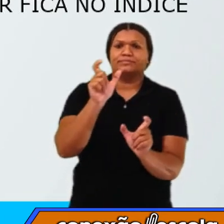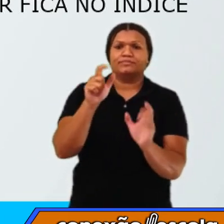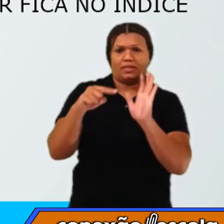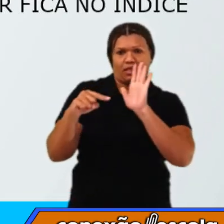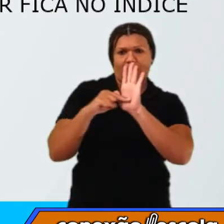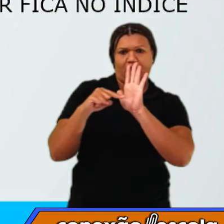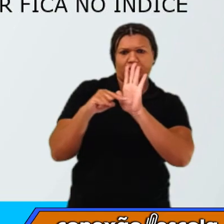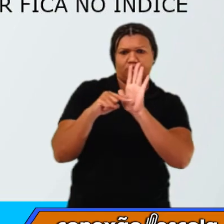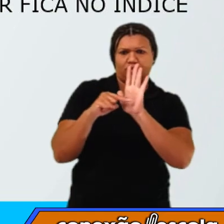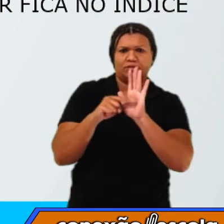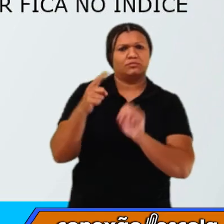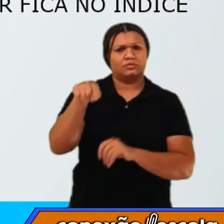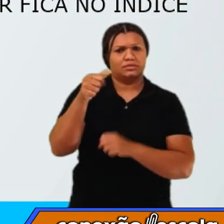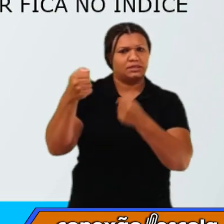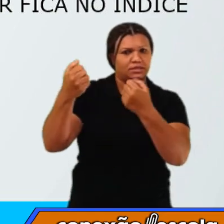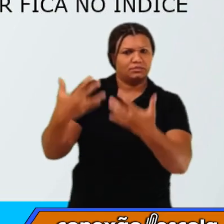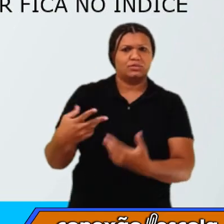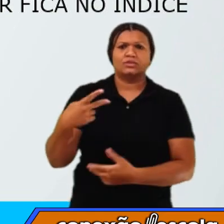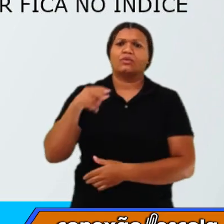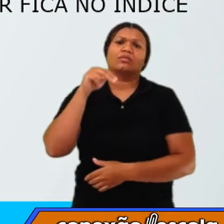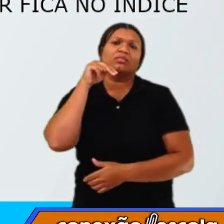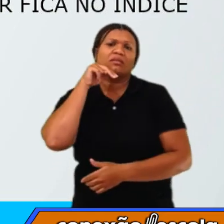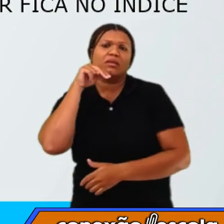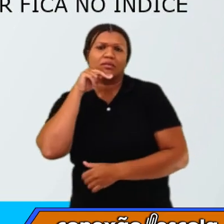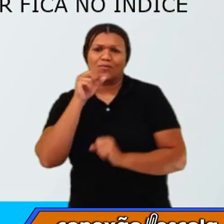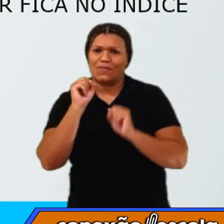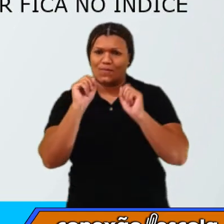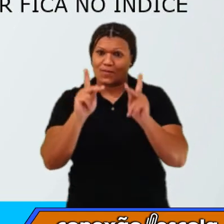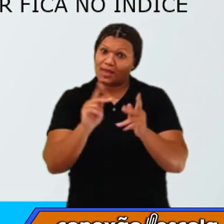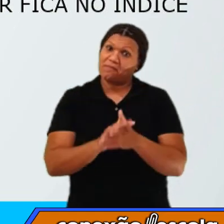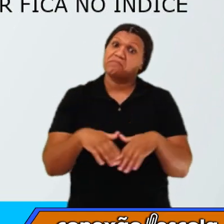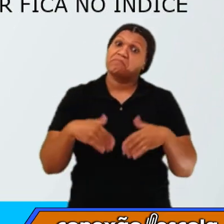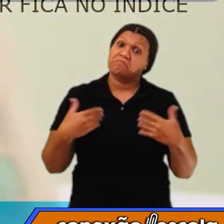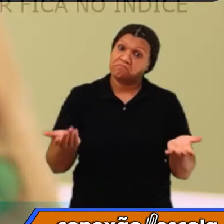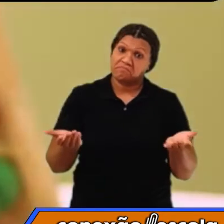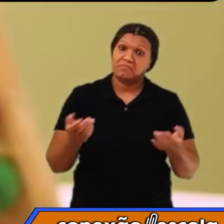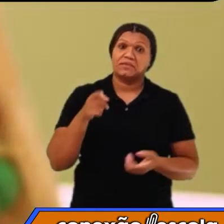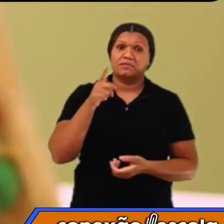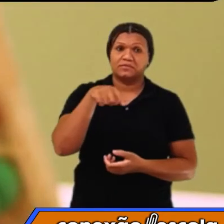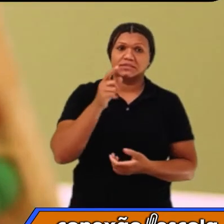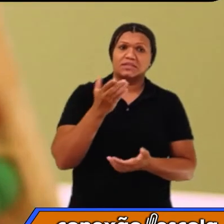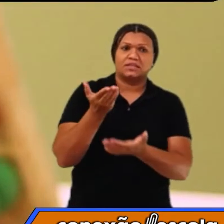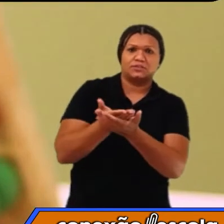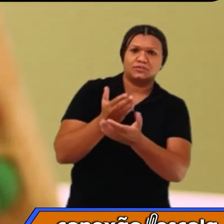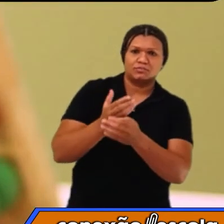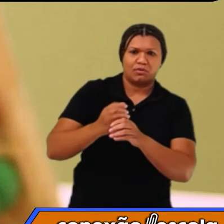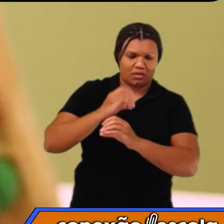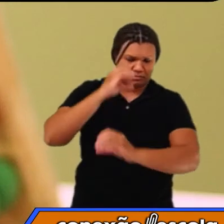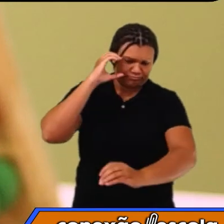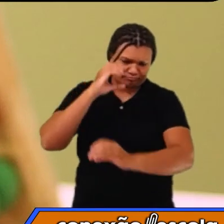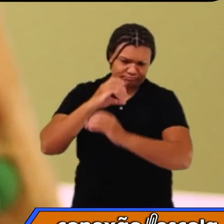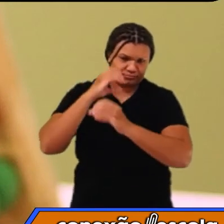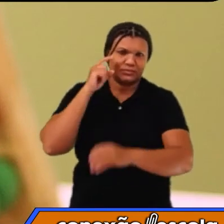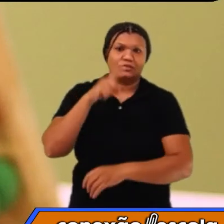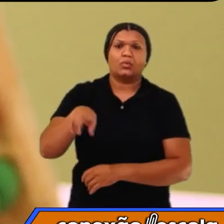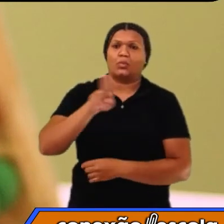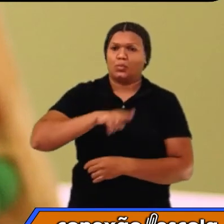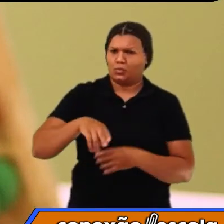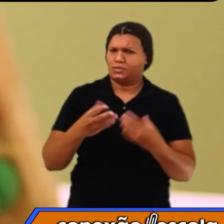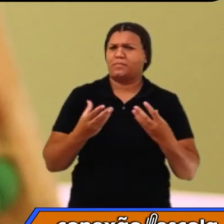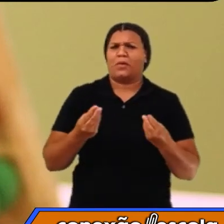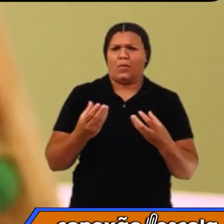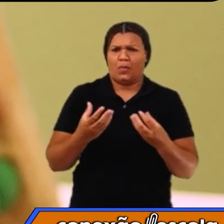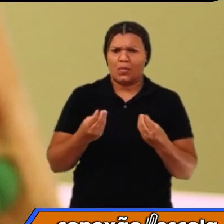o que serve para você explicar para o seu netinho tá bom ou então se você for estudar engenharia você vai usar bastante